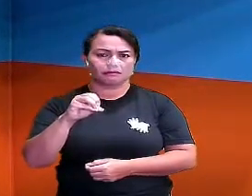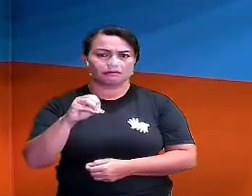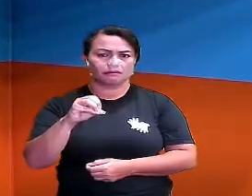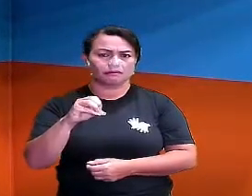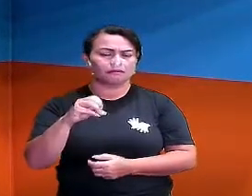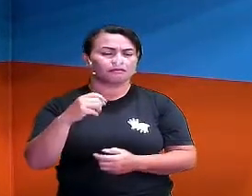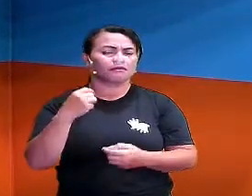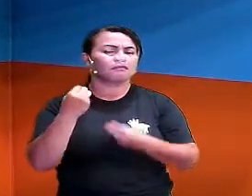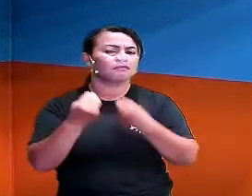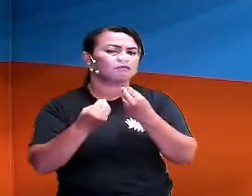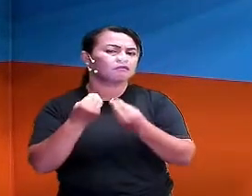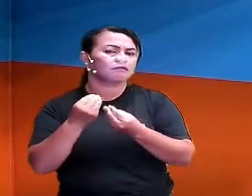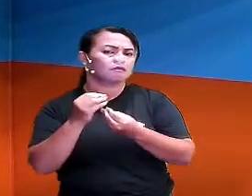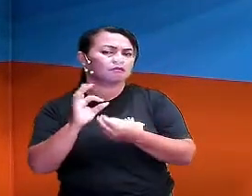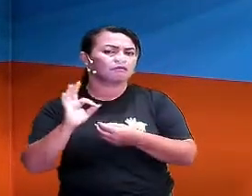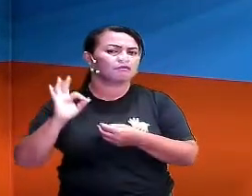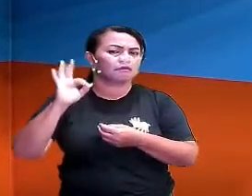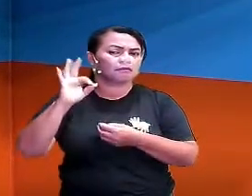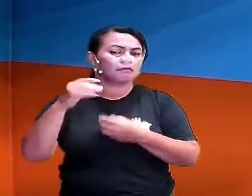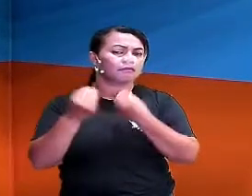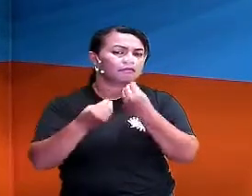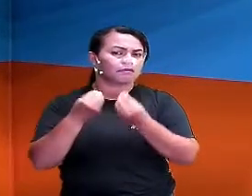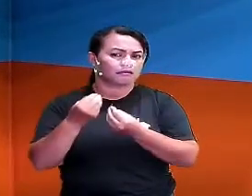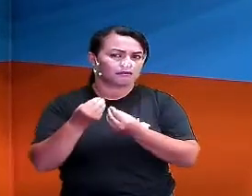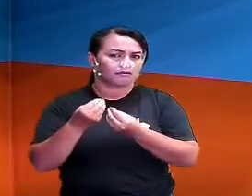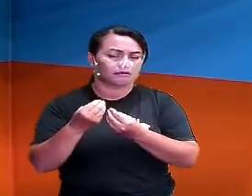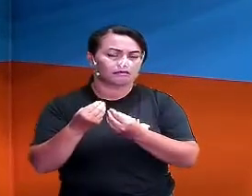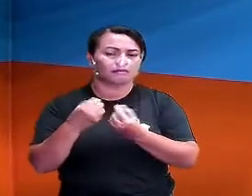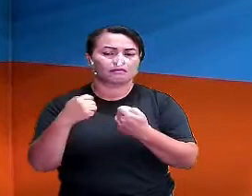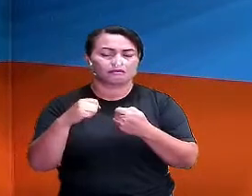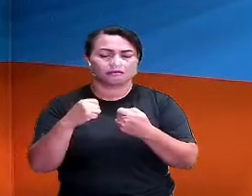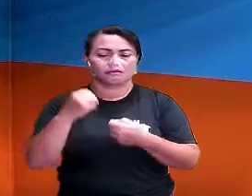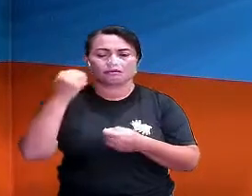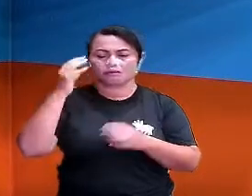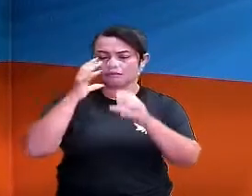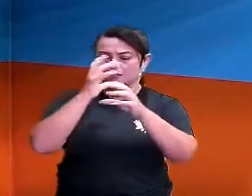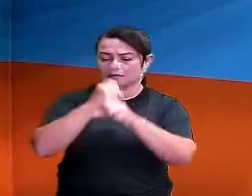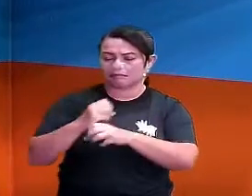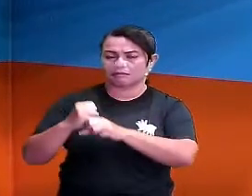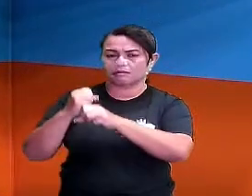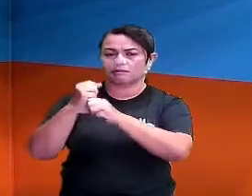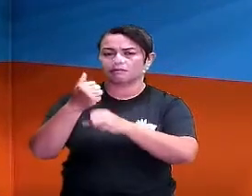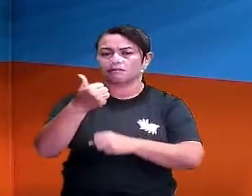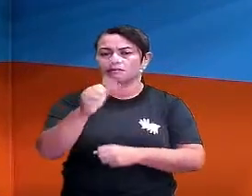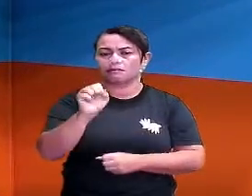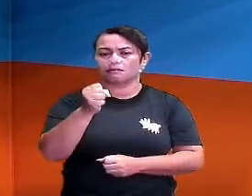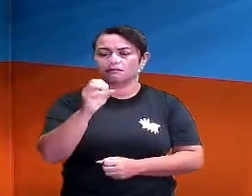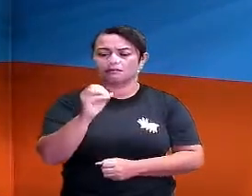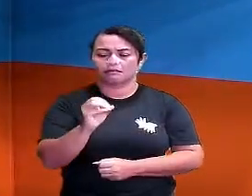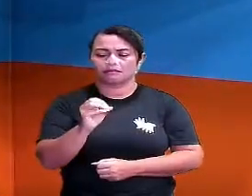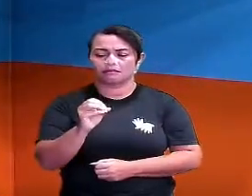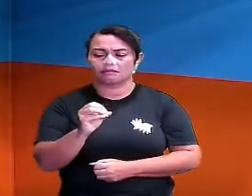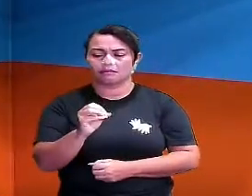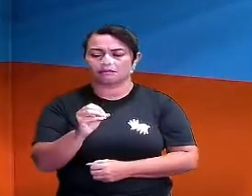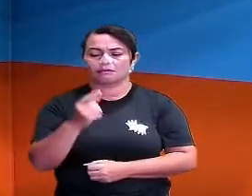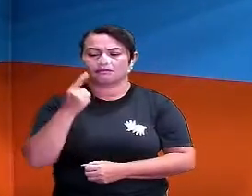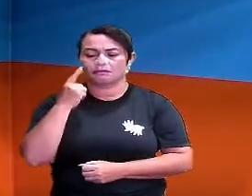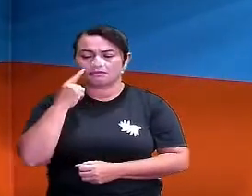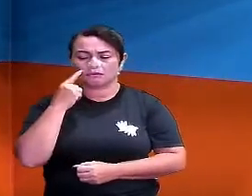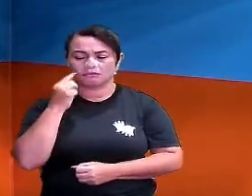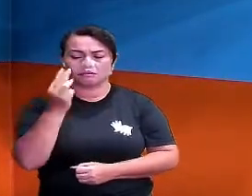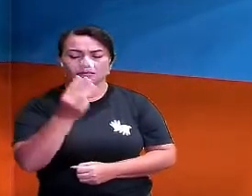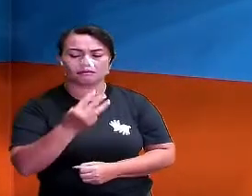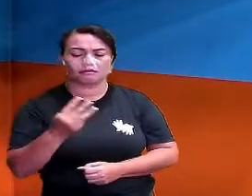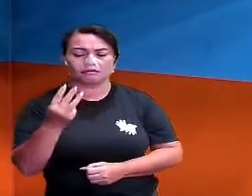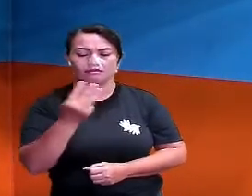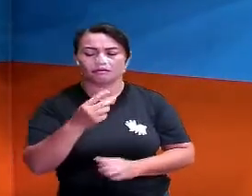me deem 180 graus, tá? Na soma dos 3 ângulos. Então, aqui, ó, os 3